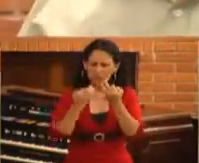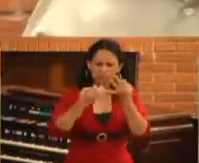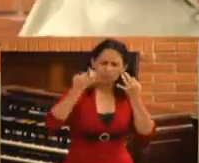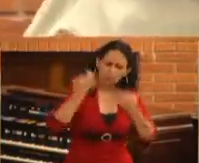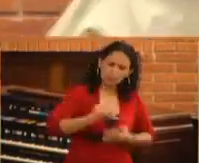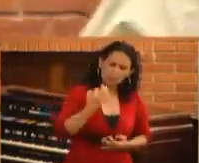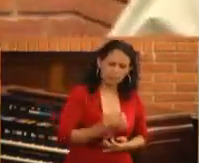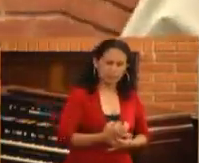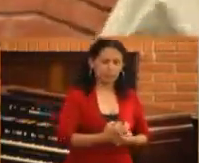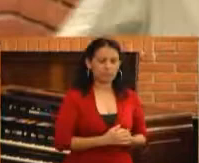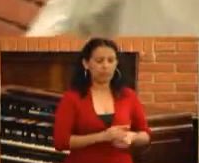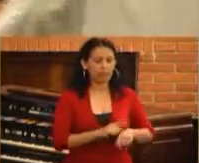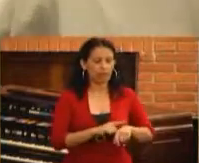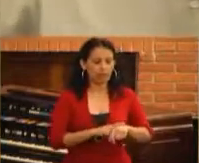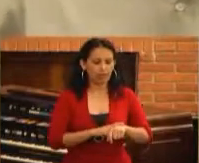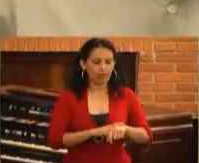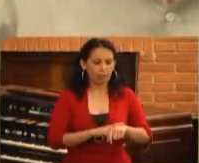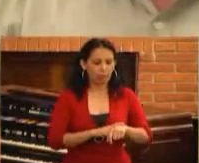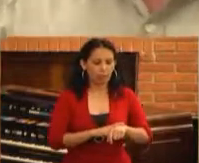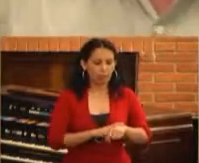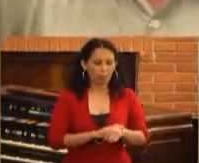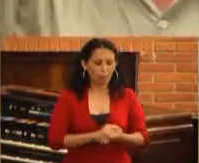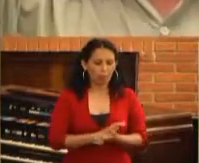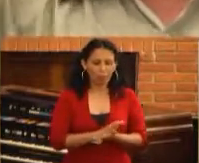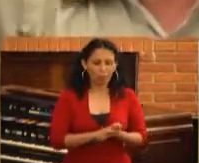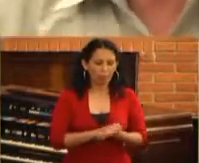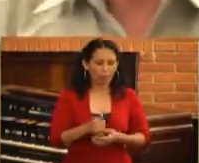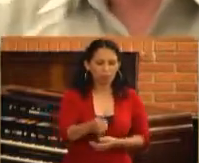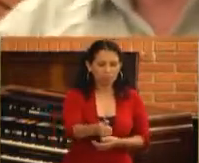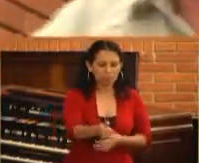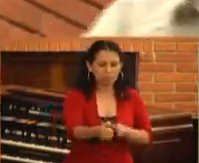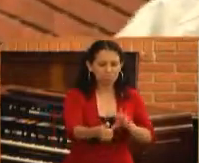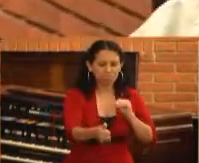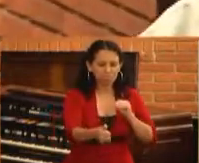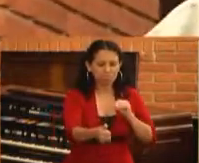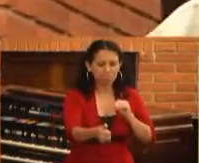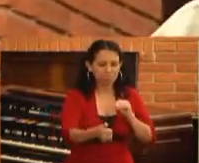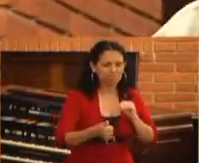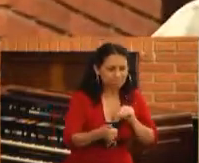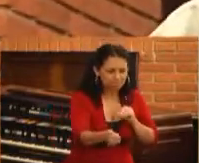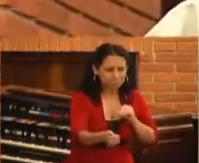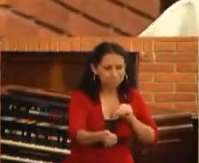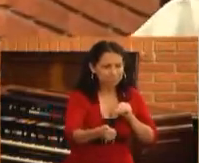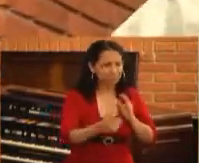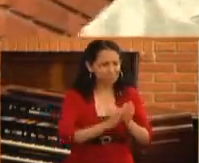certo. Por que não funciona? Apertava o negócio, não funcionava.